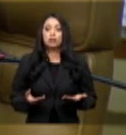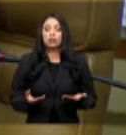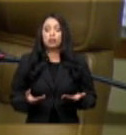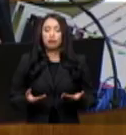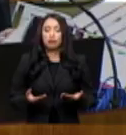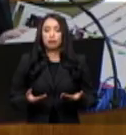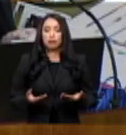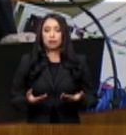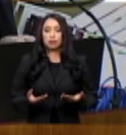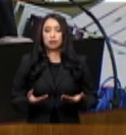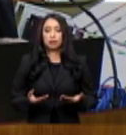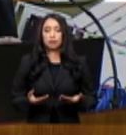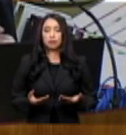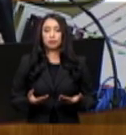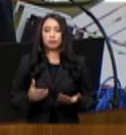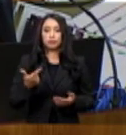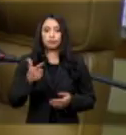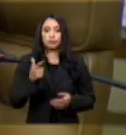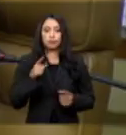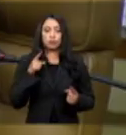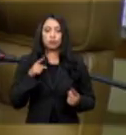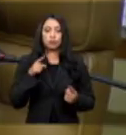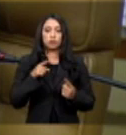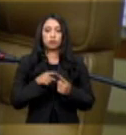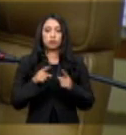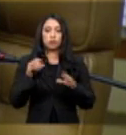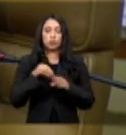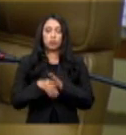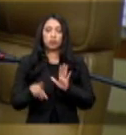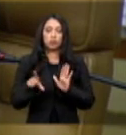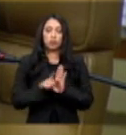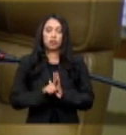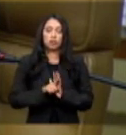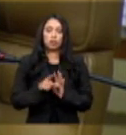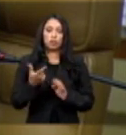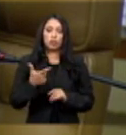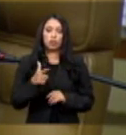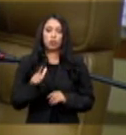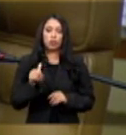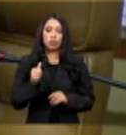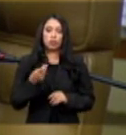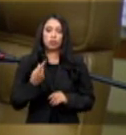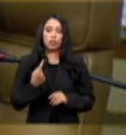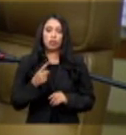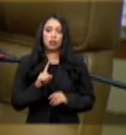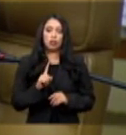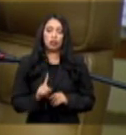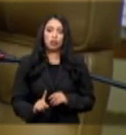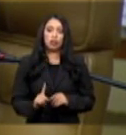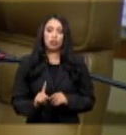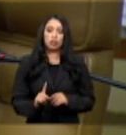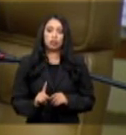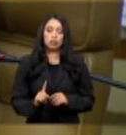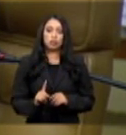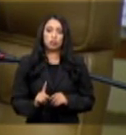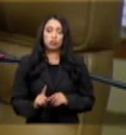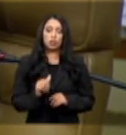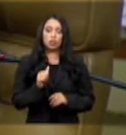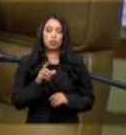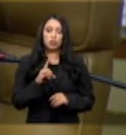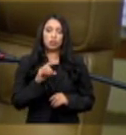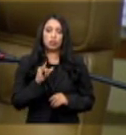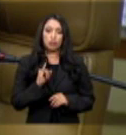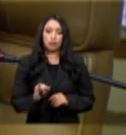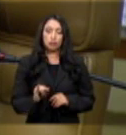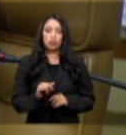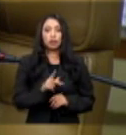não se fez referência ao objeto na legislação e houve uma outra ação, ação direta de constitucionalidade 5.684, de que Vossa